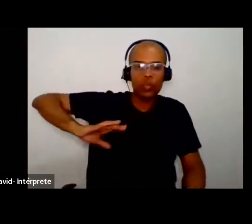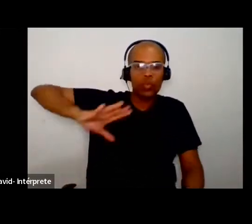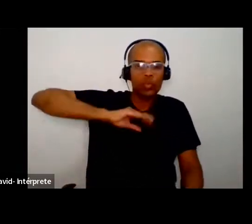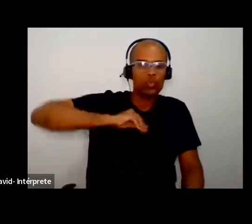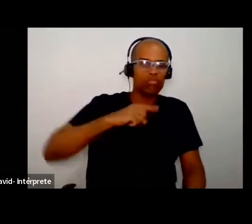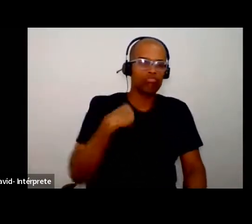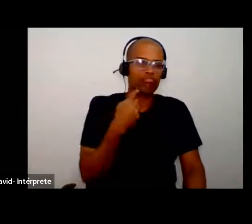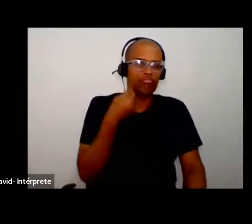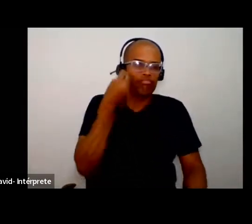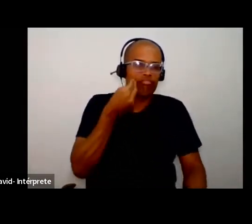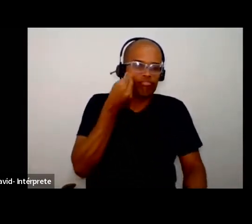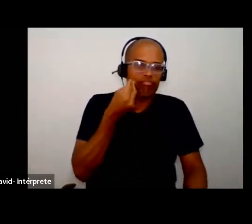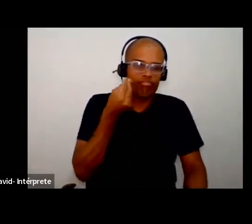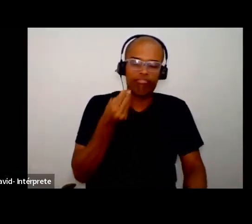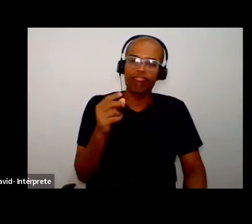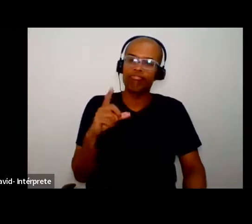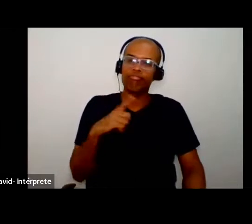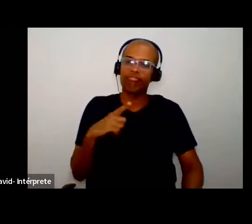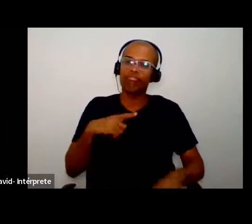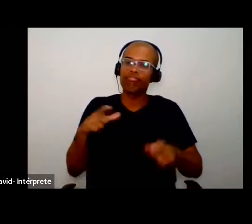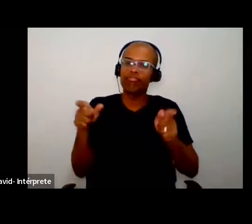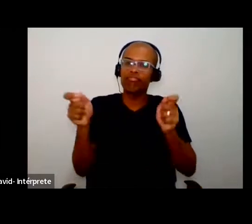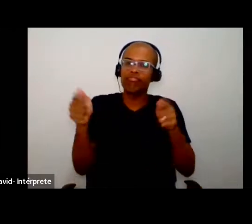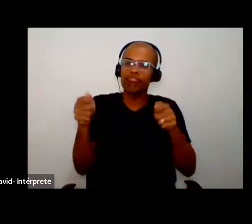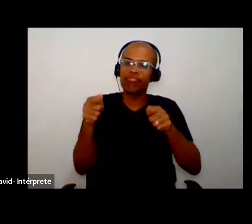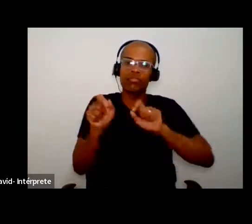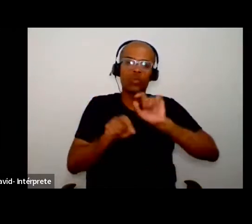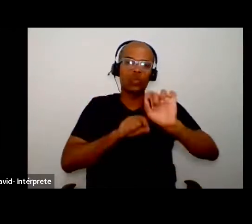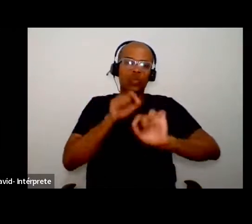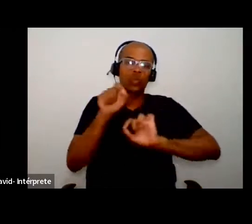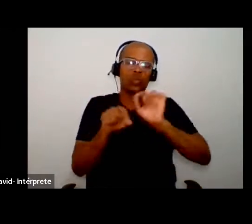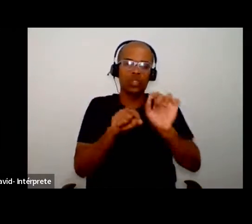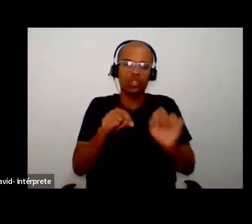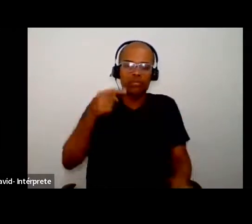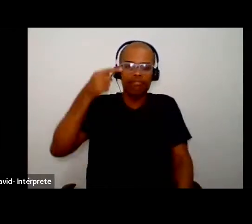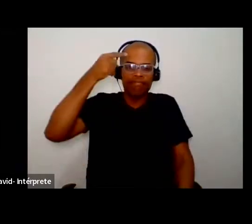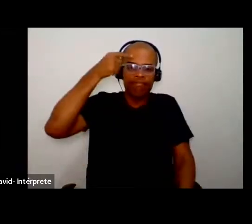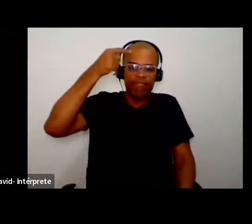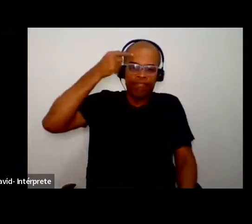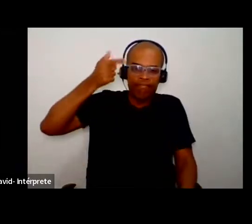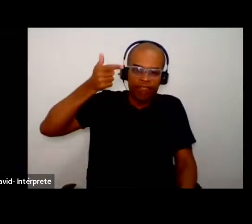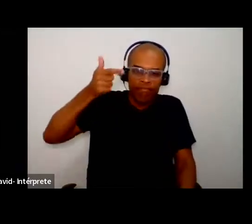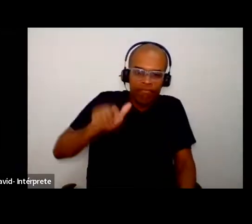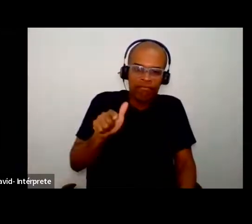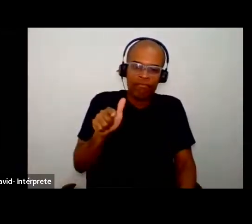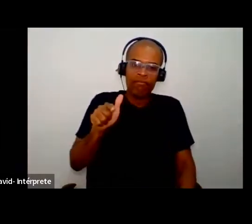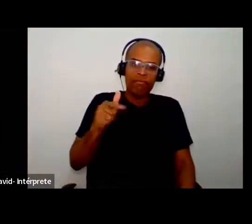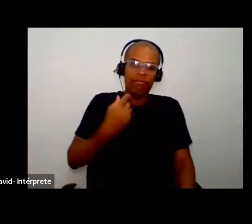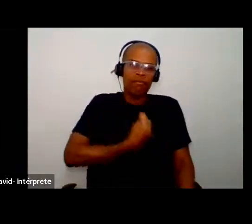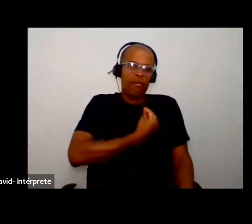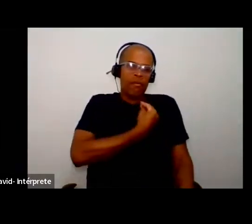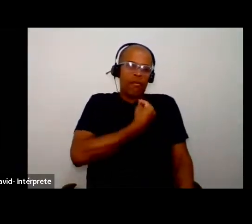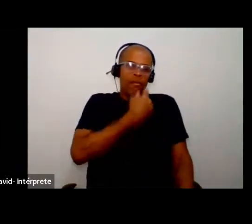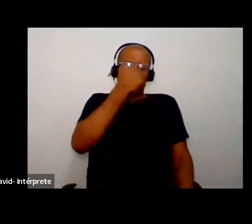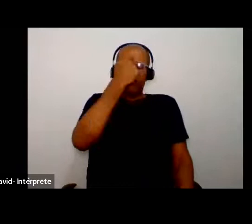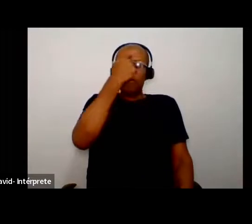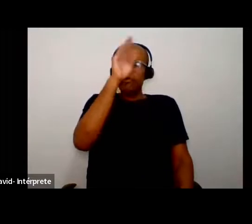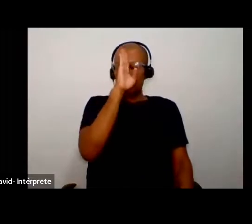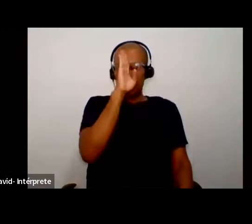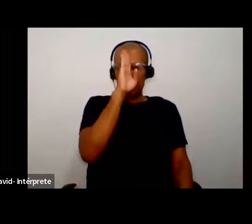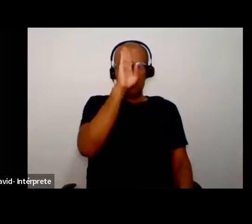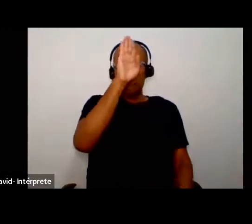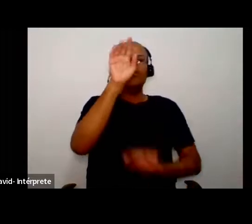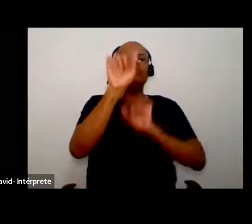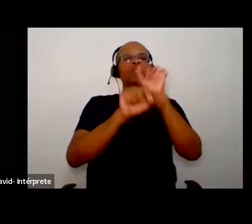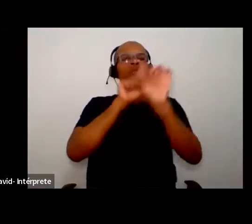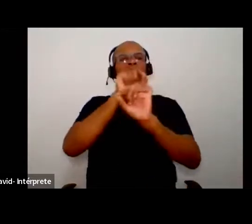vivido, criou possibilidades de repensar a vida, e principalmente